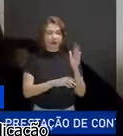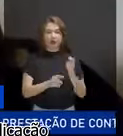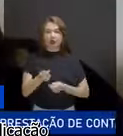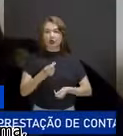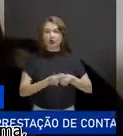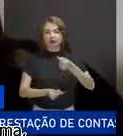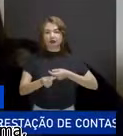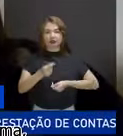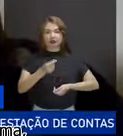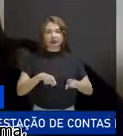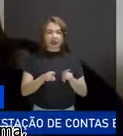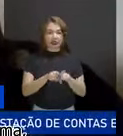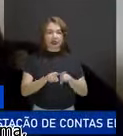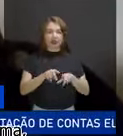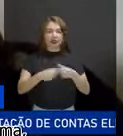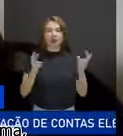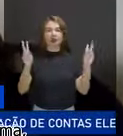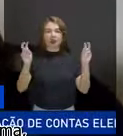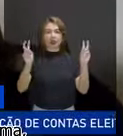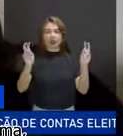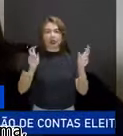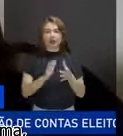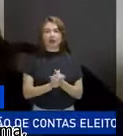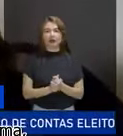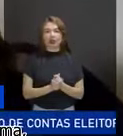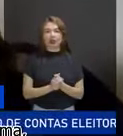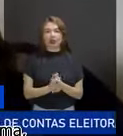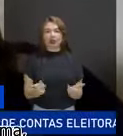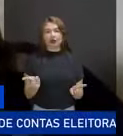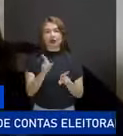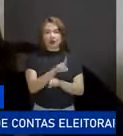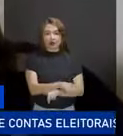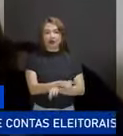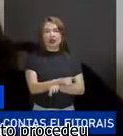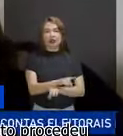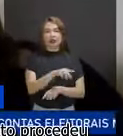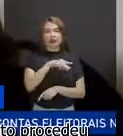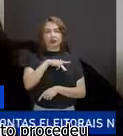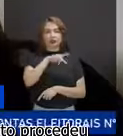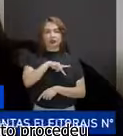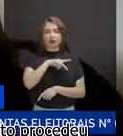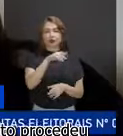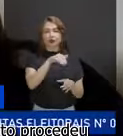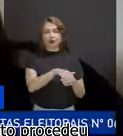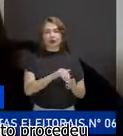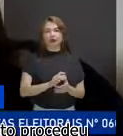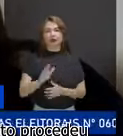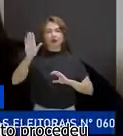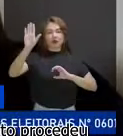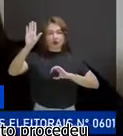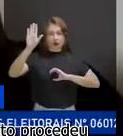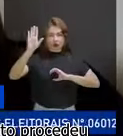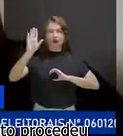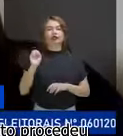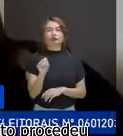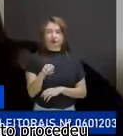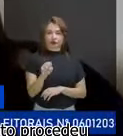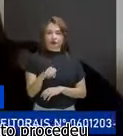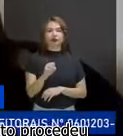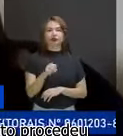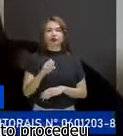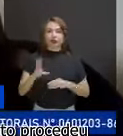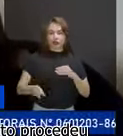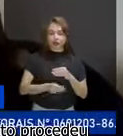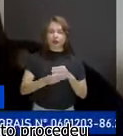economicidade. E acerca desse tema, ao contrário do que afirma o órgão ministerial, o candidato ele procedeu